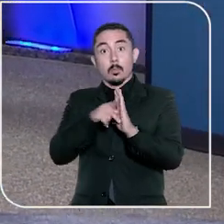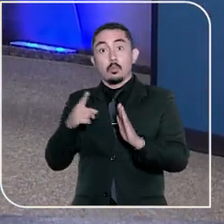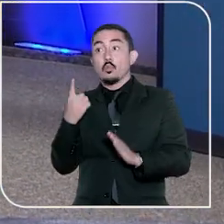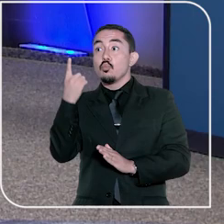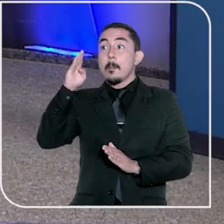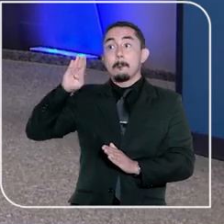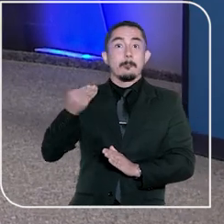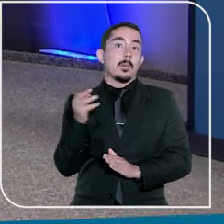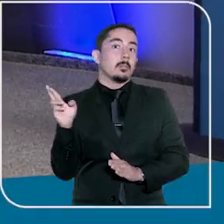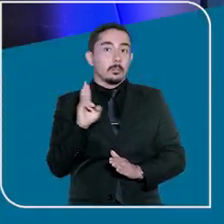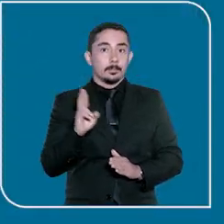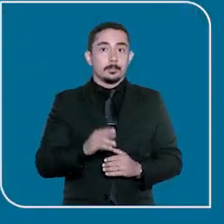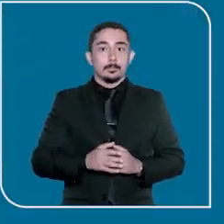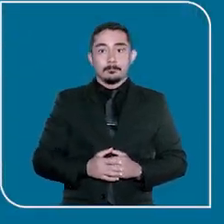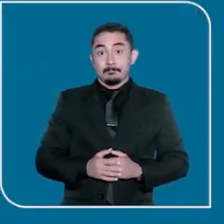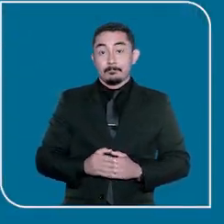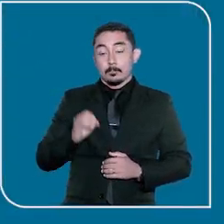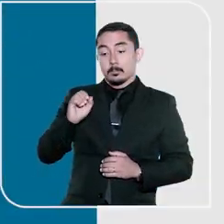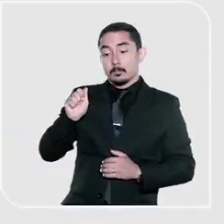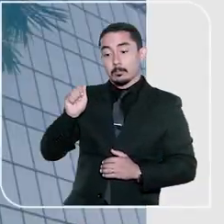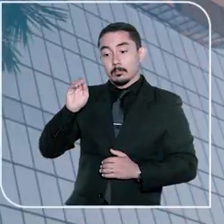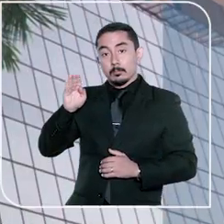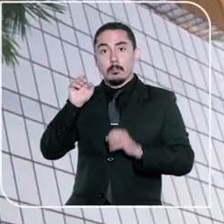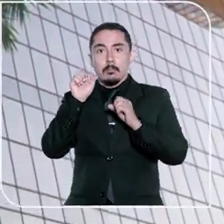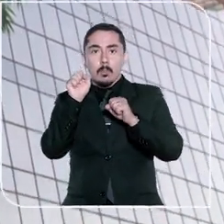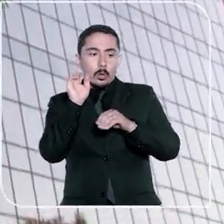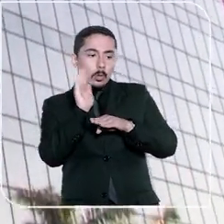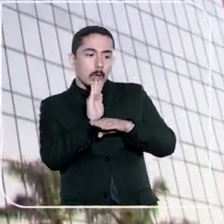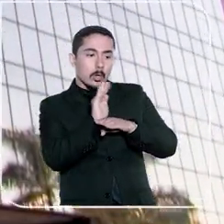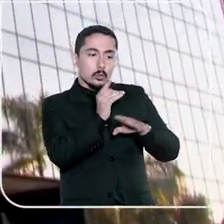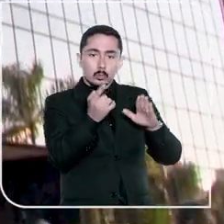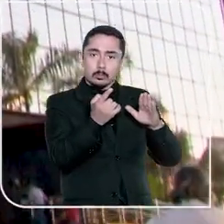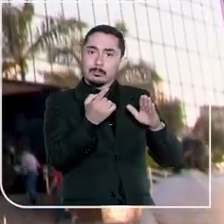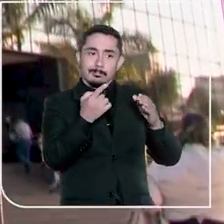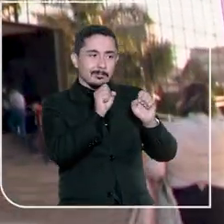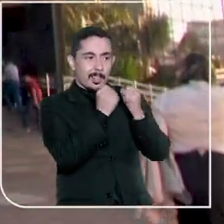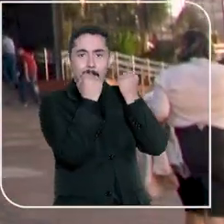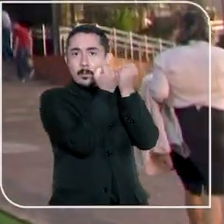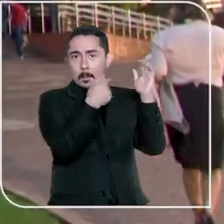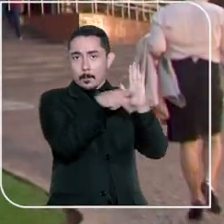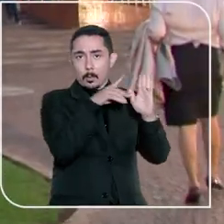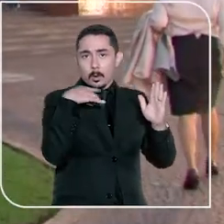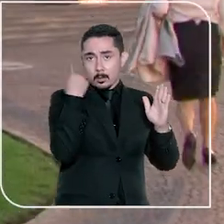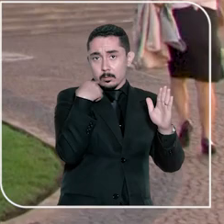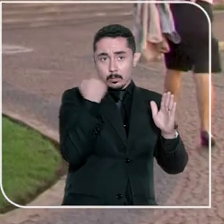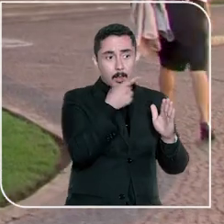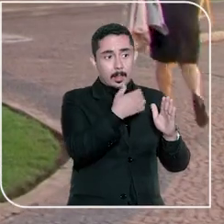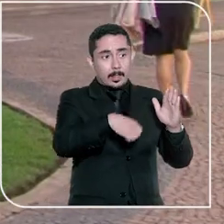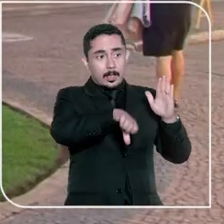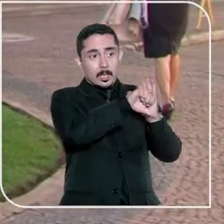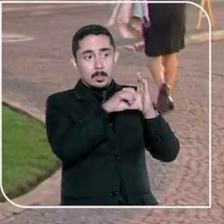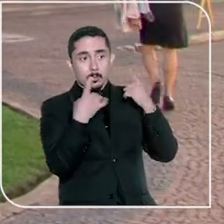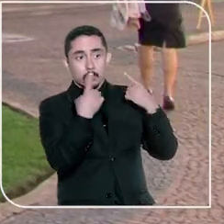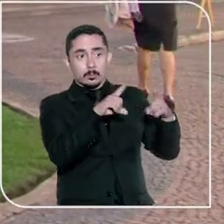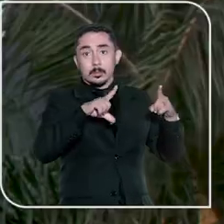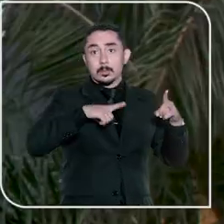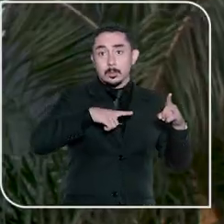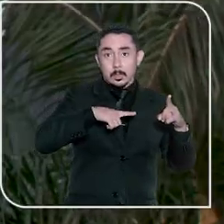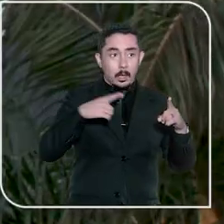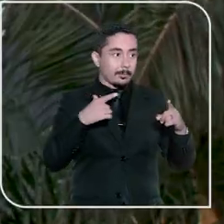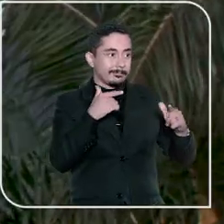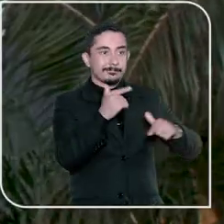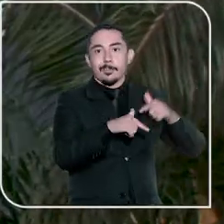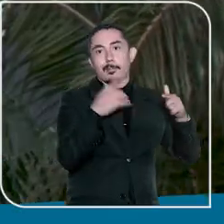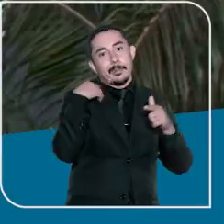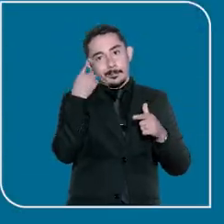R bilhão deais OAB não pode atuar como assistente de defesa de advogado acusado de crimes no